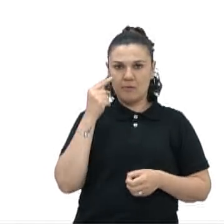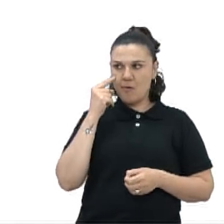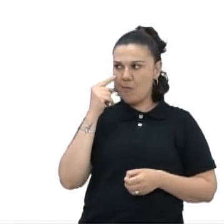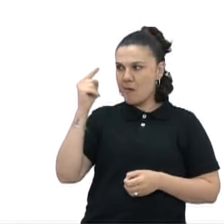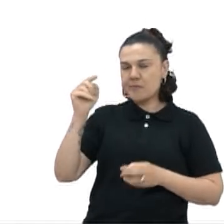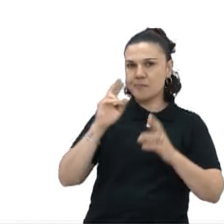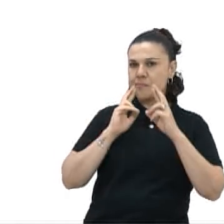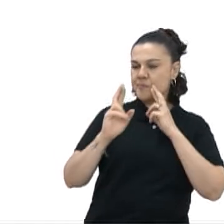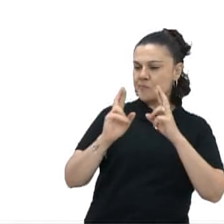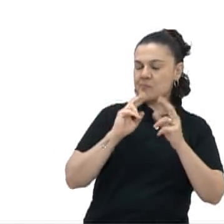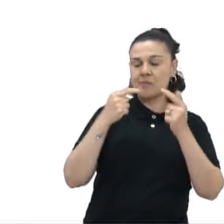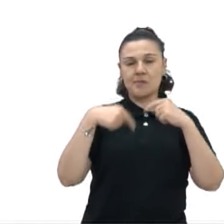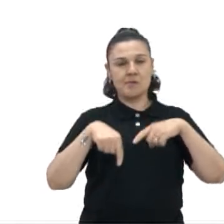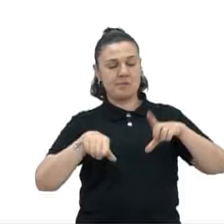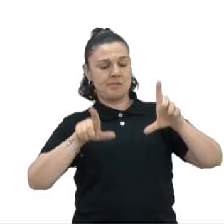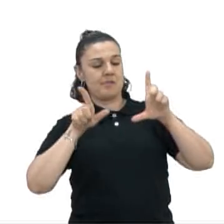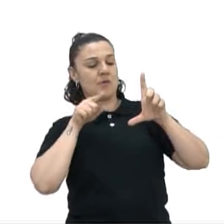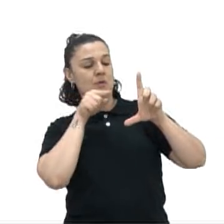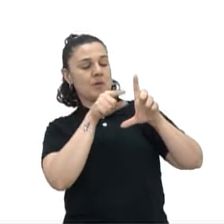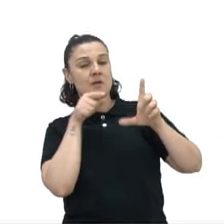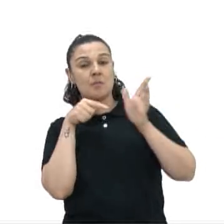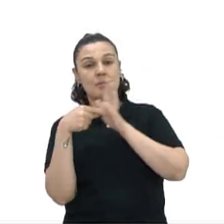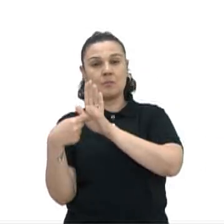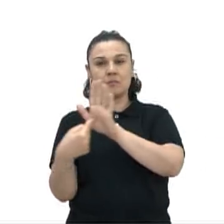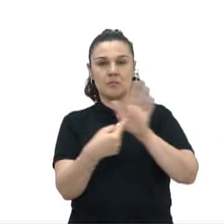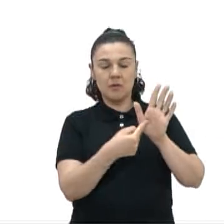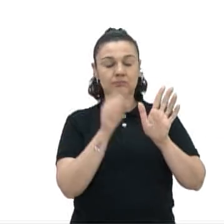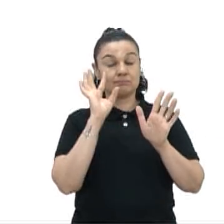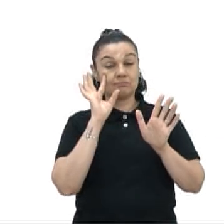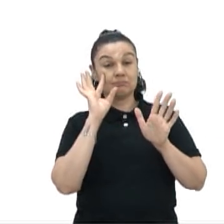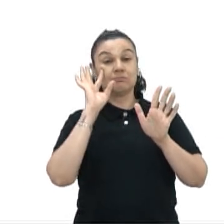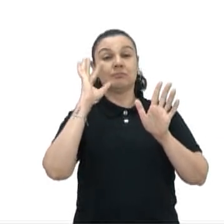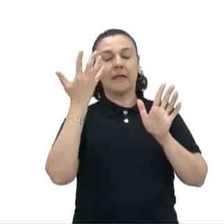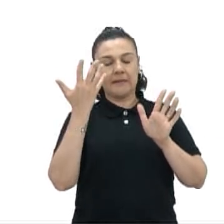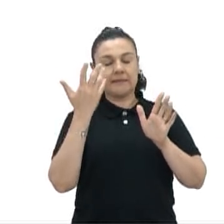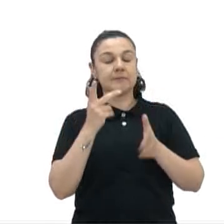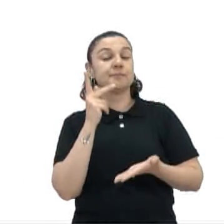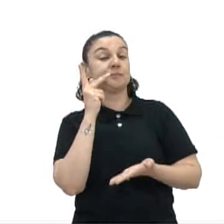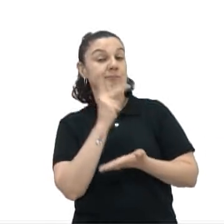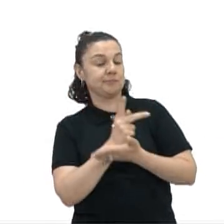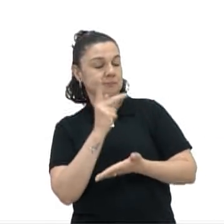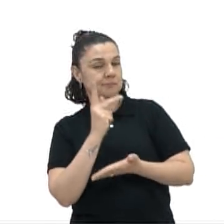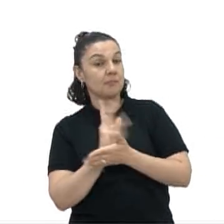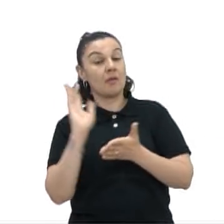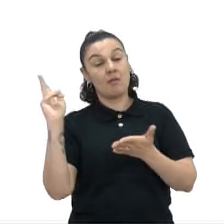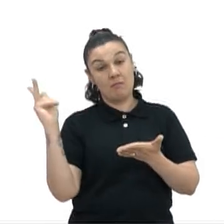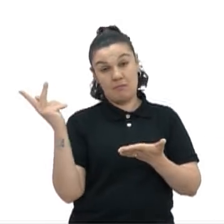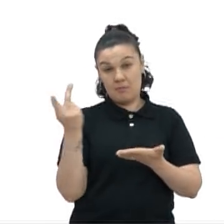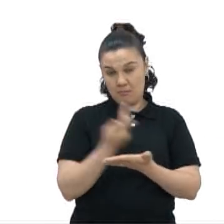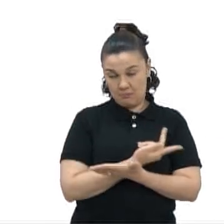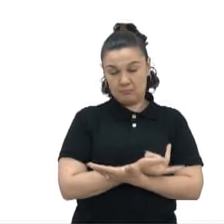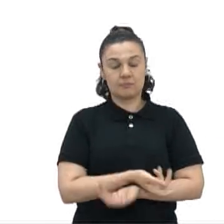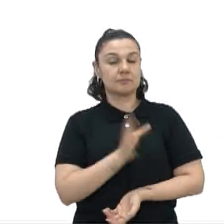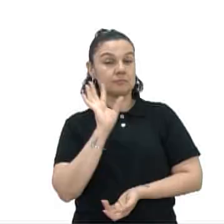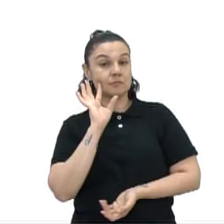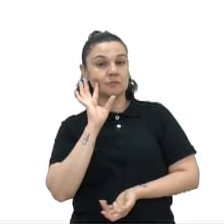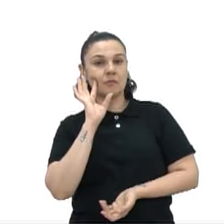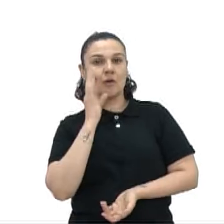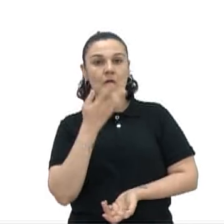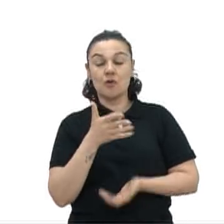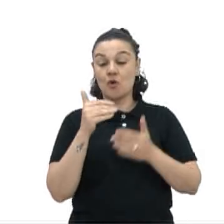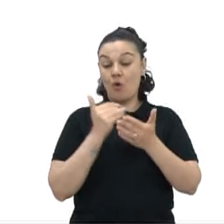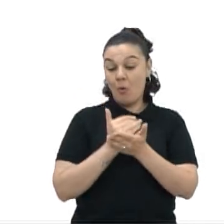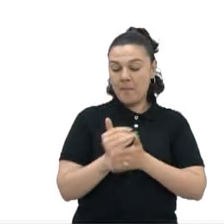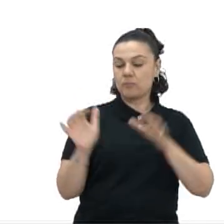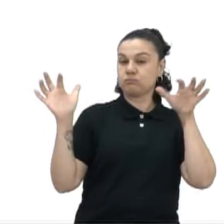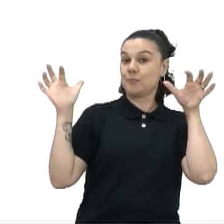reportagem aqui mostra pra gente um evento que geralmente acontece quando começa a época